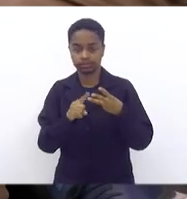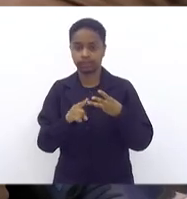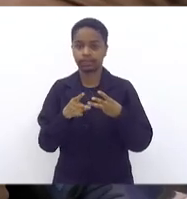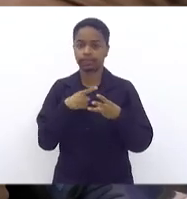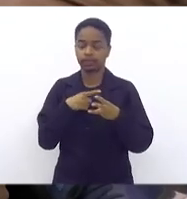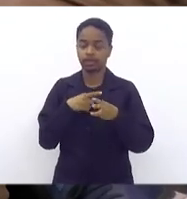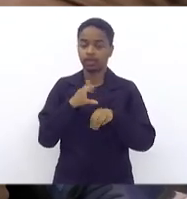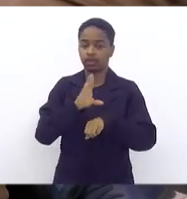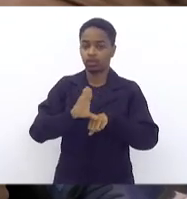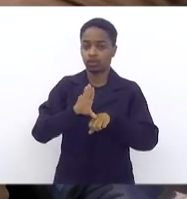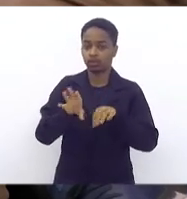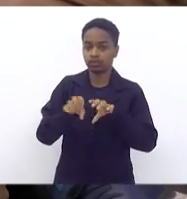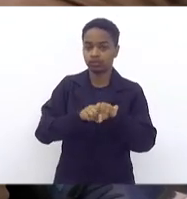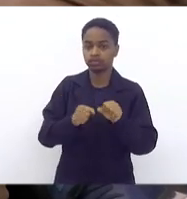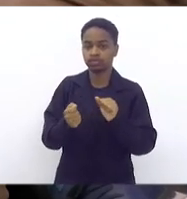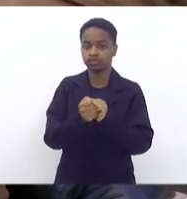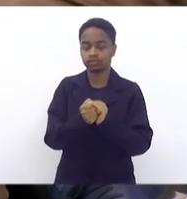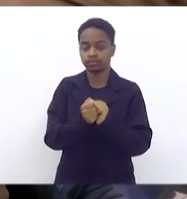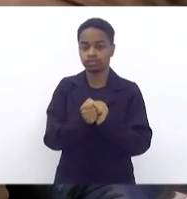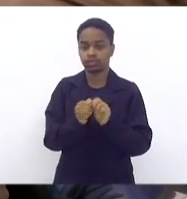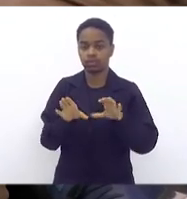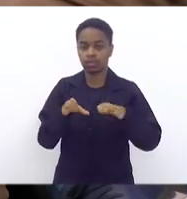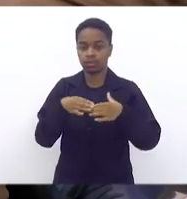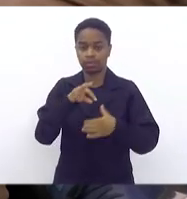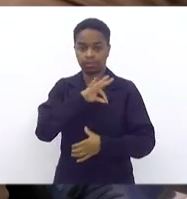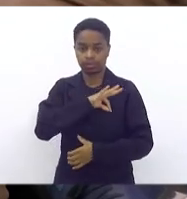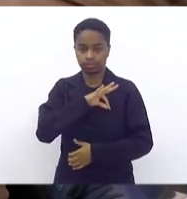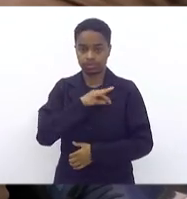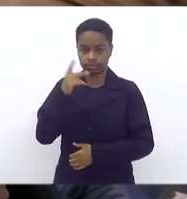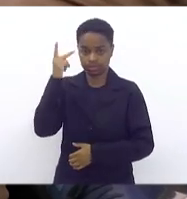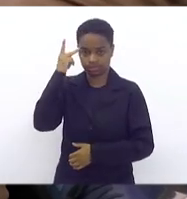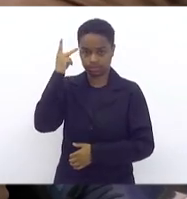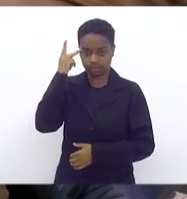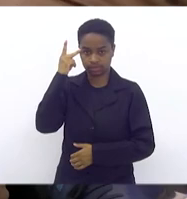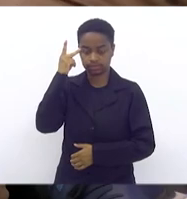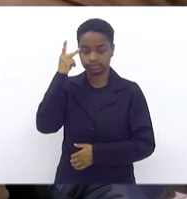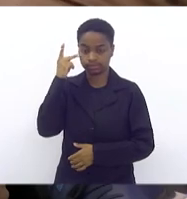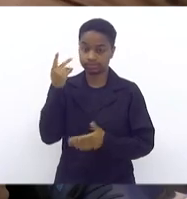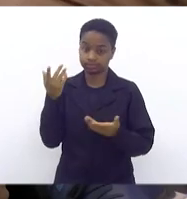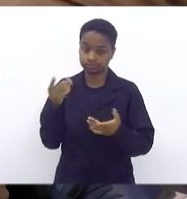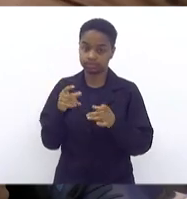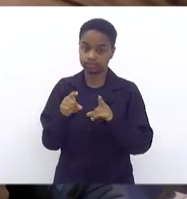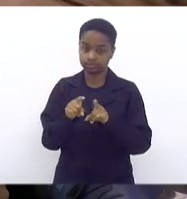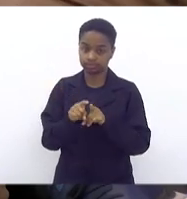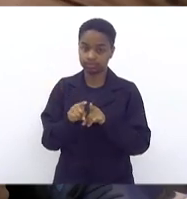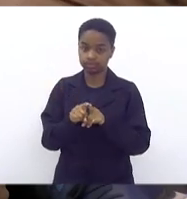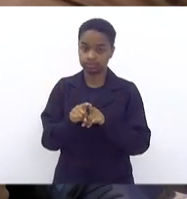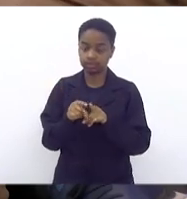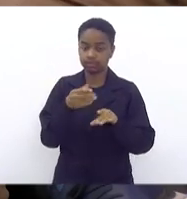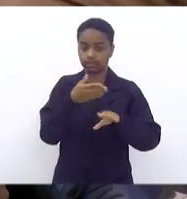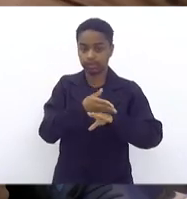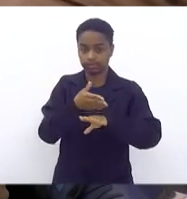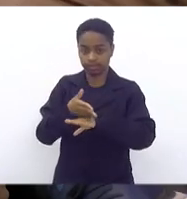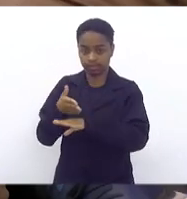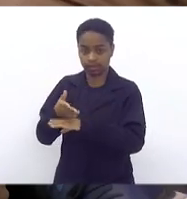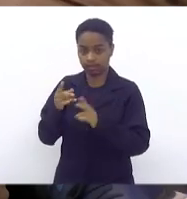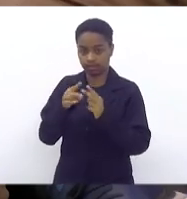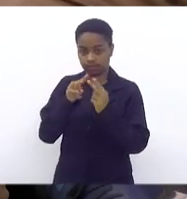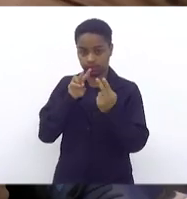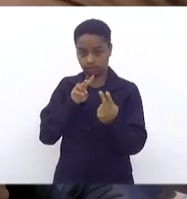com uma formação junto com a Academia de polícia de São Paulo da qual também na qual também estão participando de forma